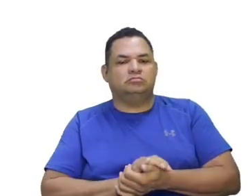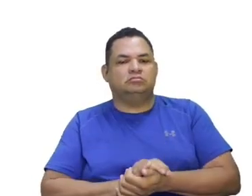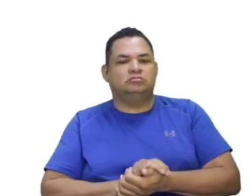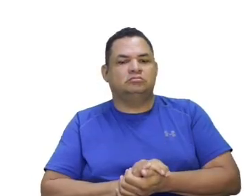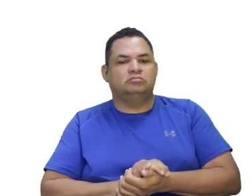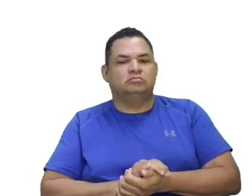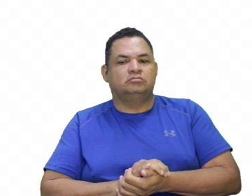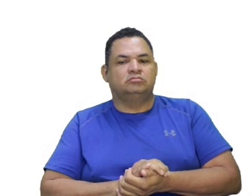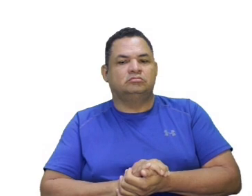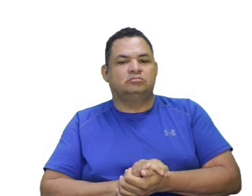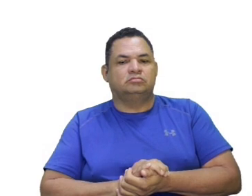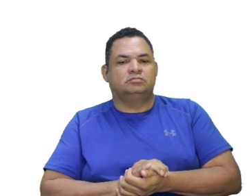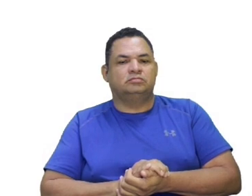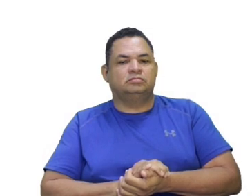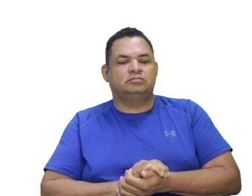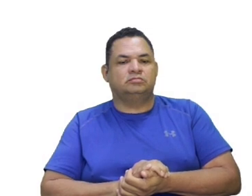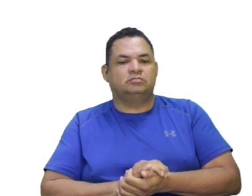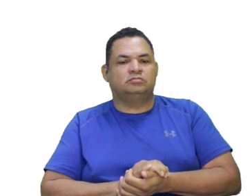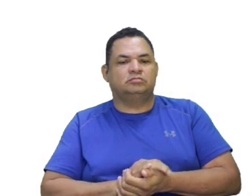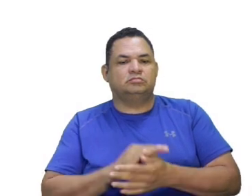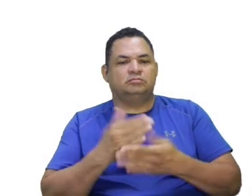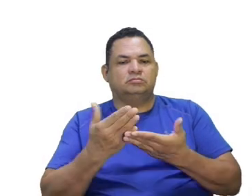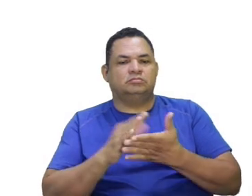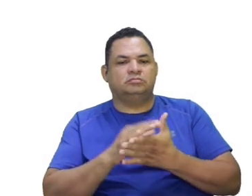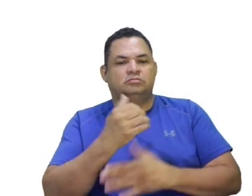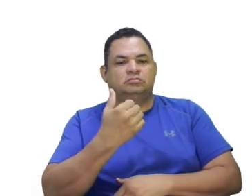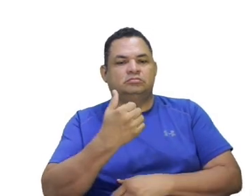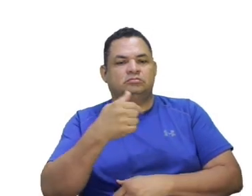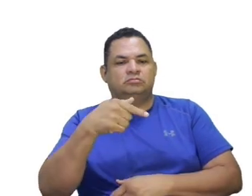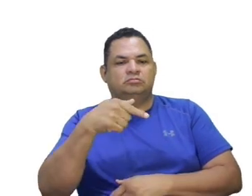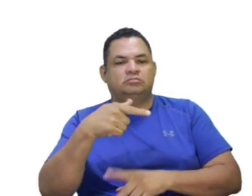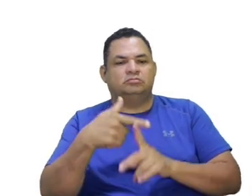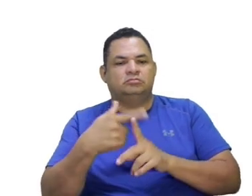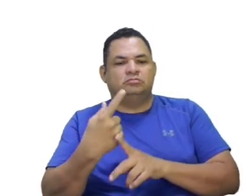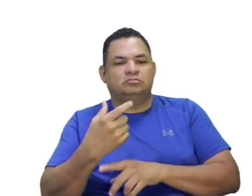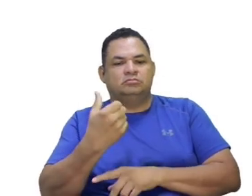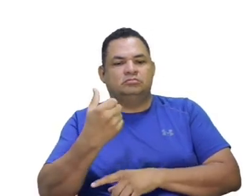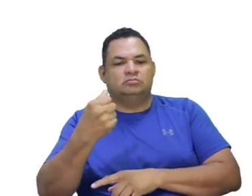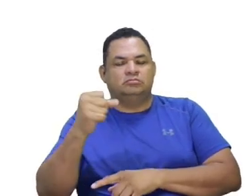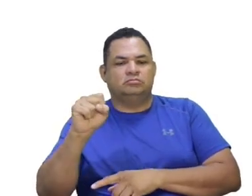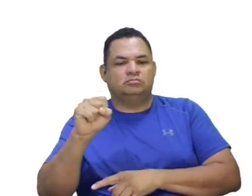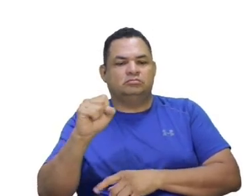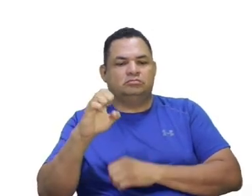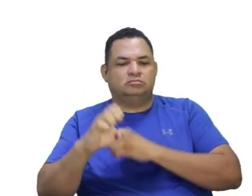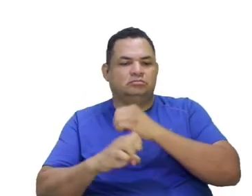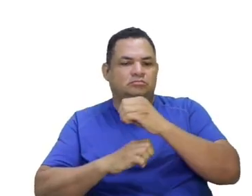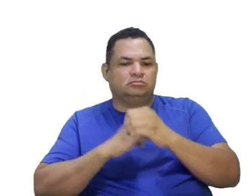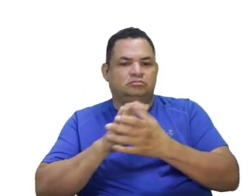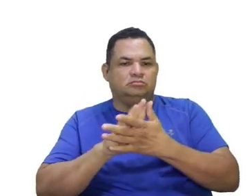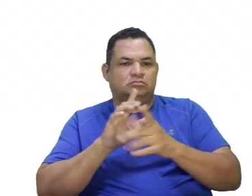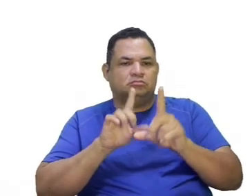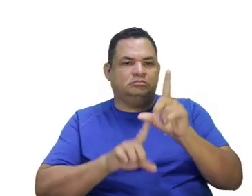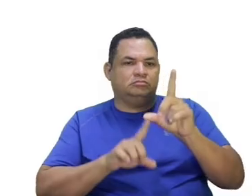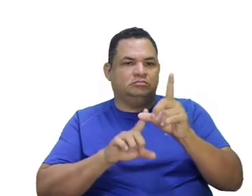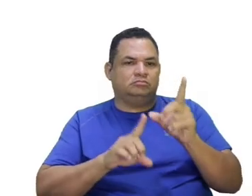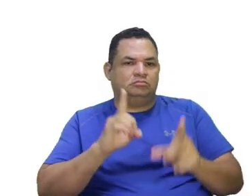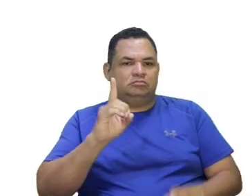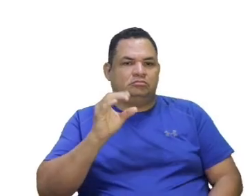meu íon, que é 1. Então, 17 mais 1, 18 elétrons. Letra